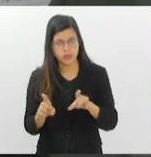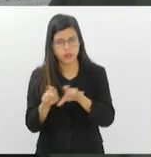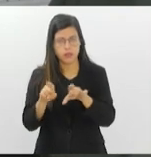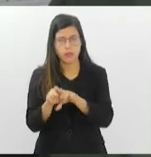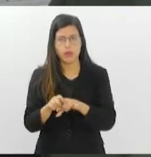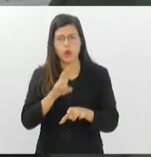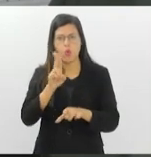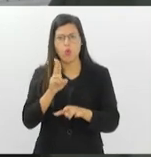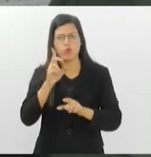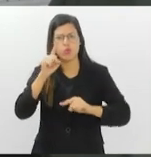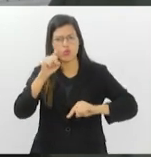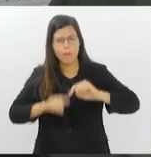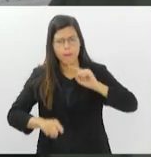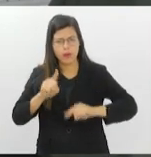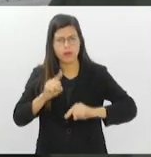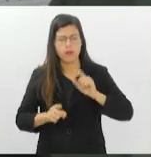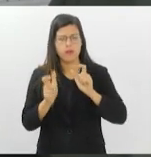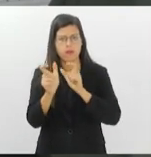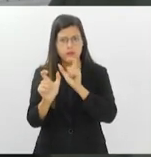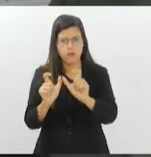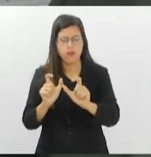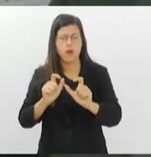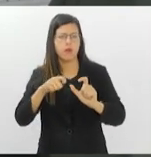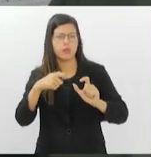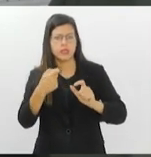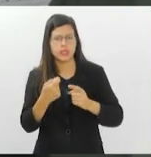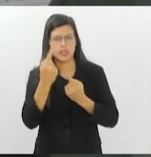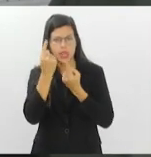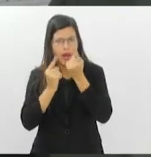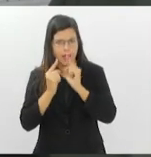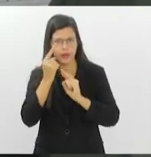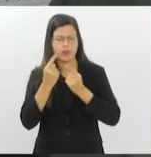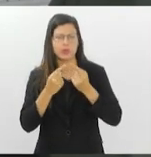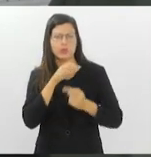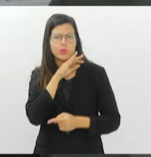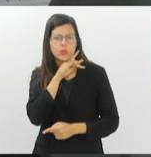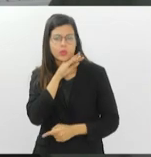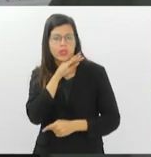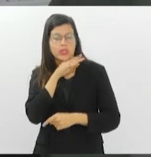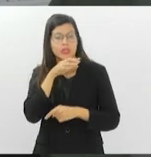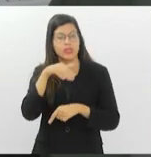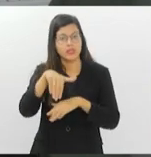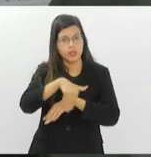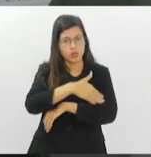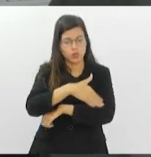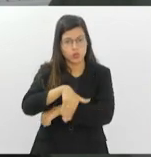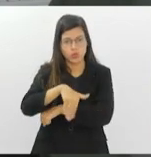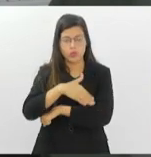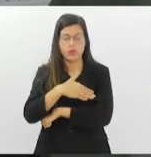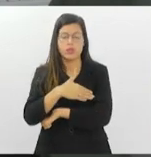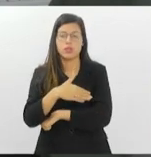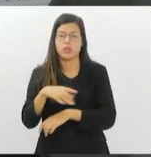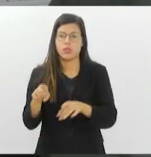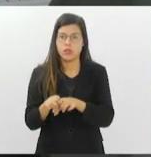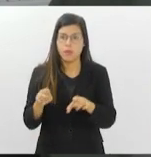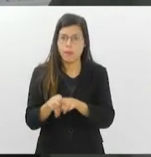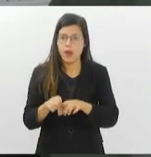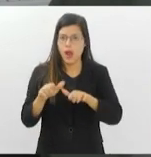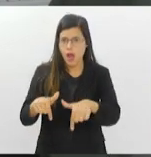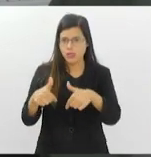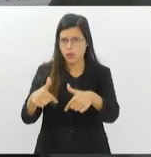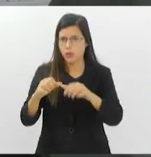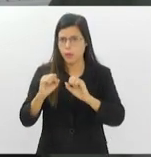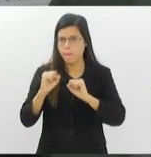e gestos obscenos nas ruas e estradas e atitudes que podem inclusive levar à morte a